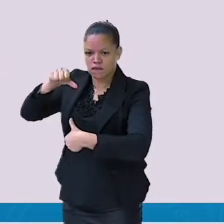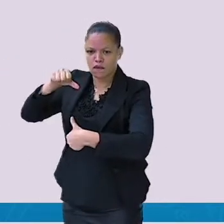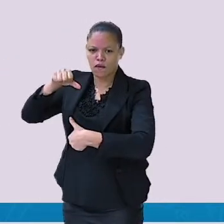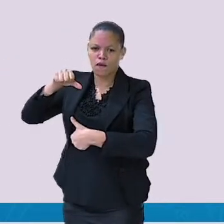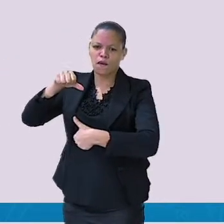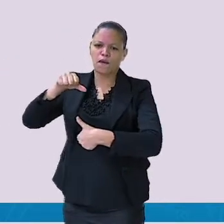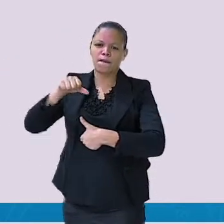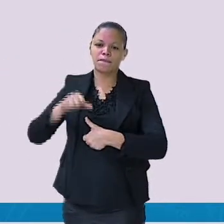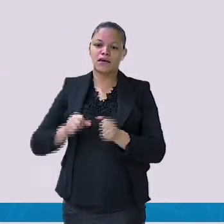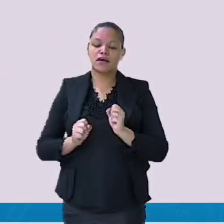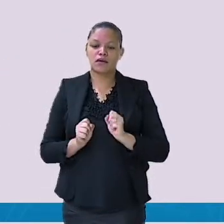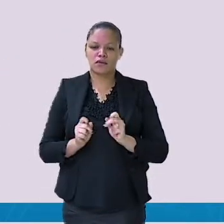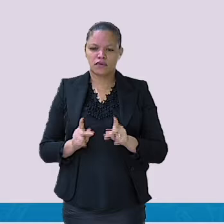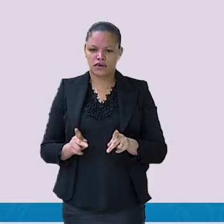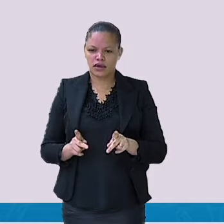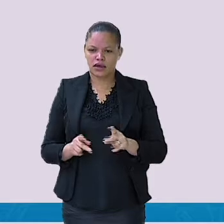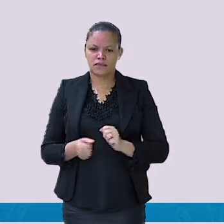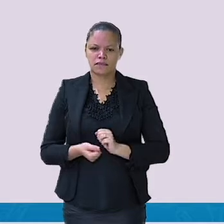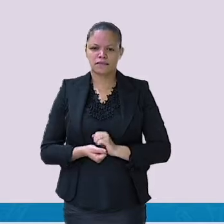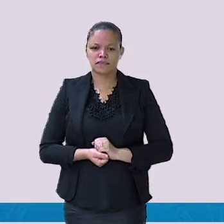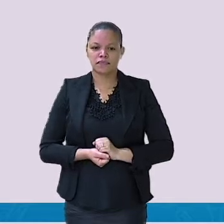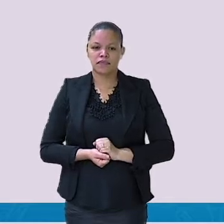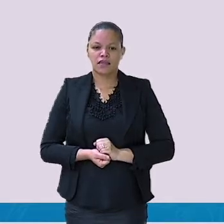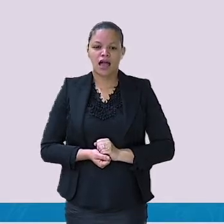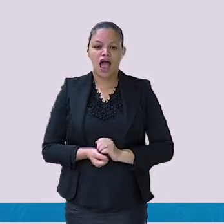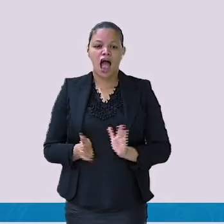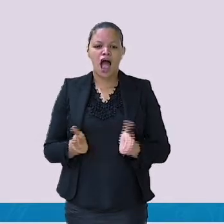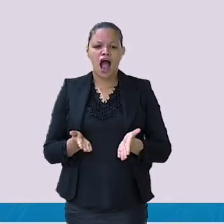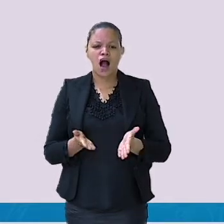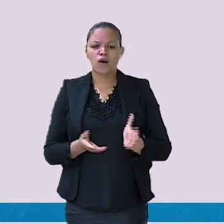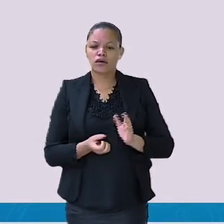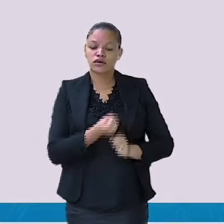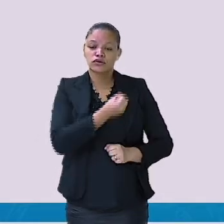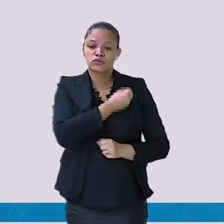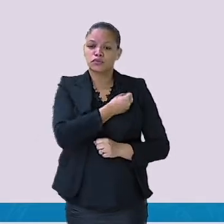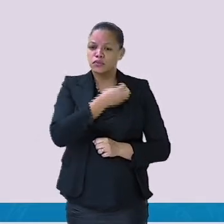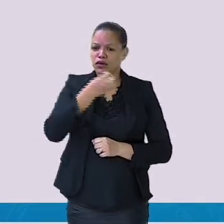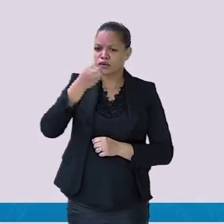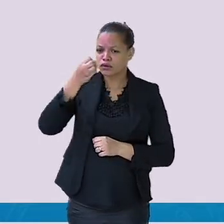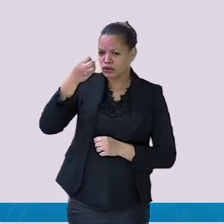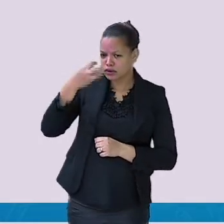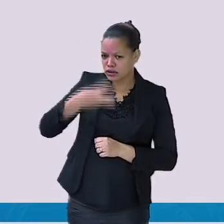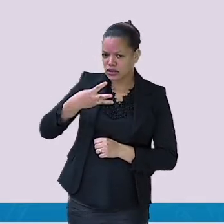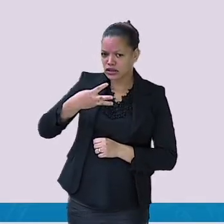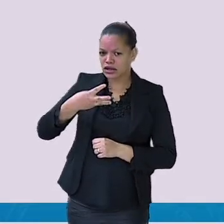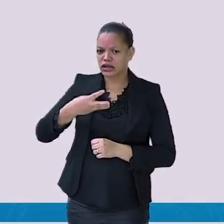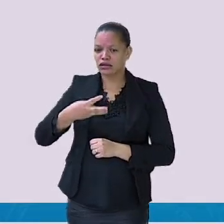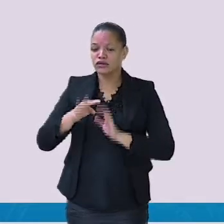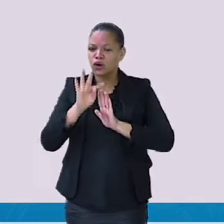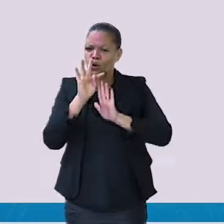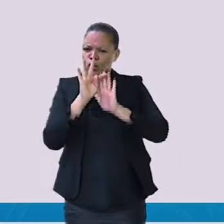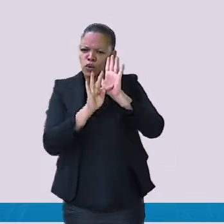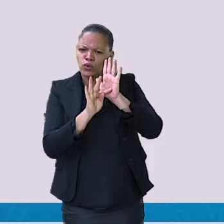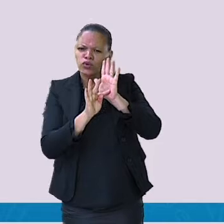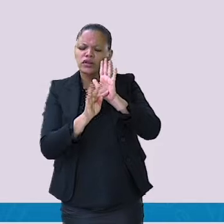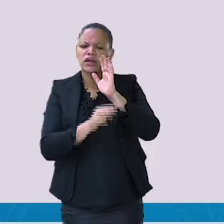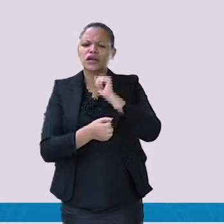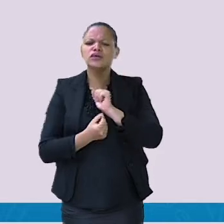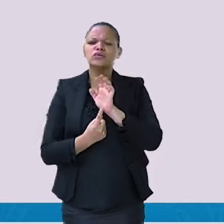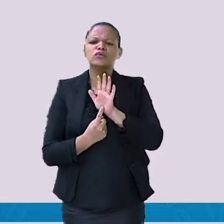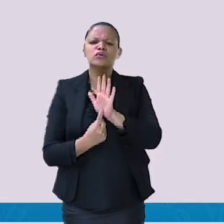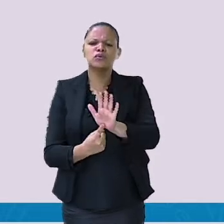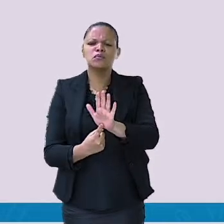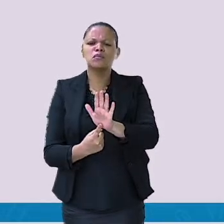foi necessário fazer essa transformação, ok? Segundo o texto, quantos mililitros de água o elefante